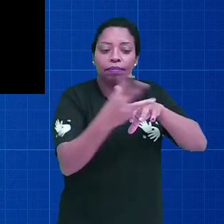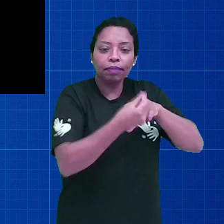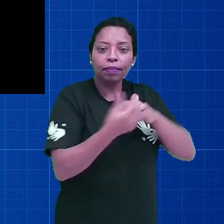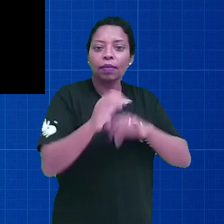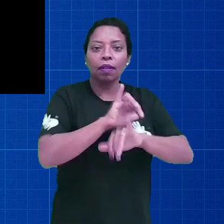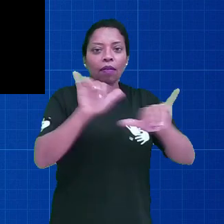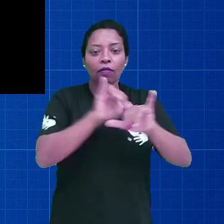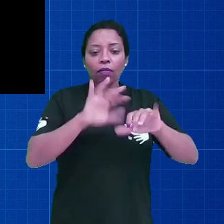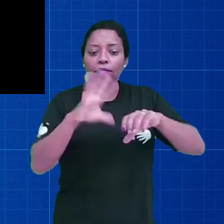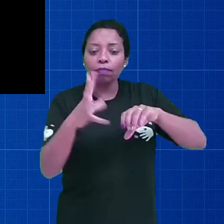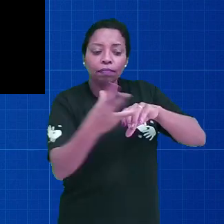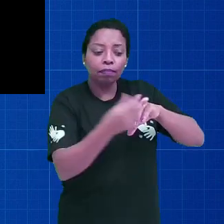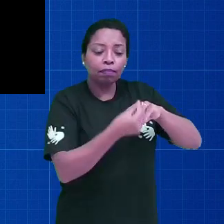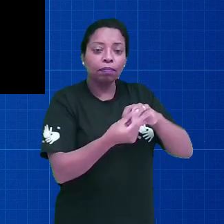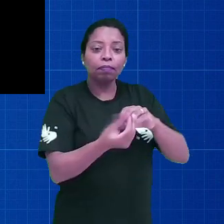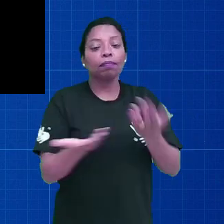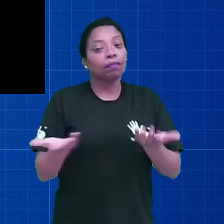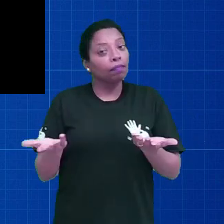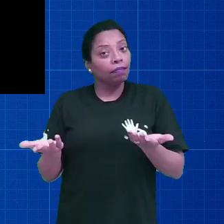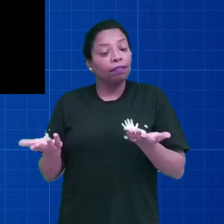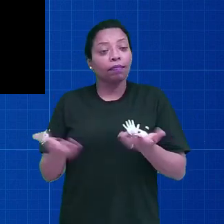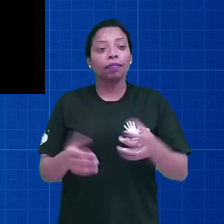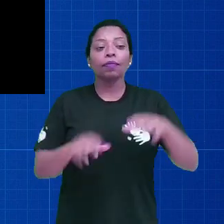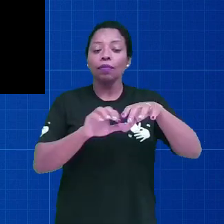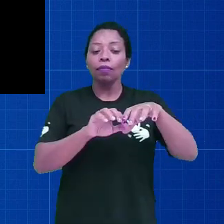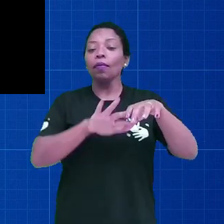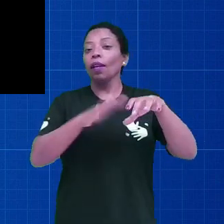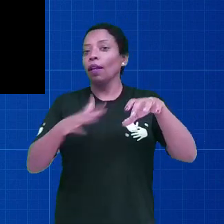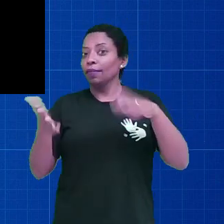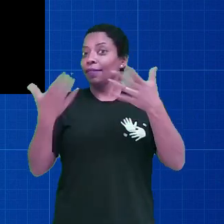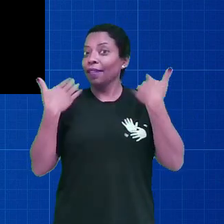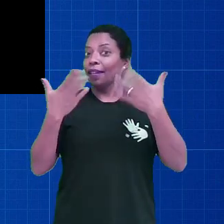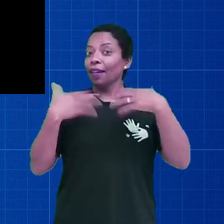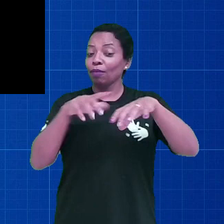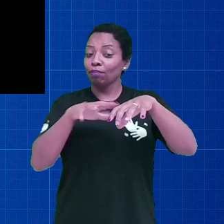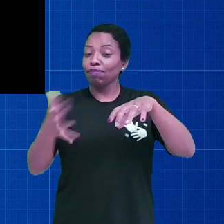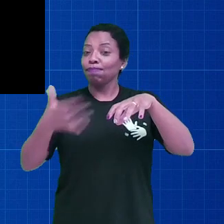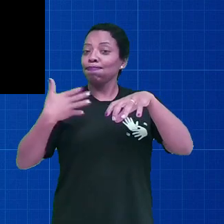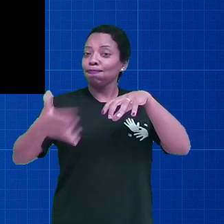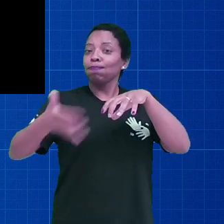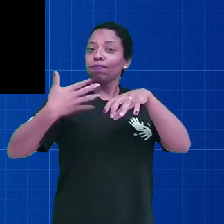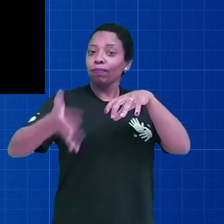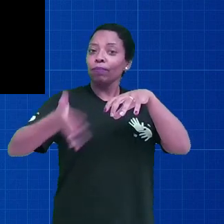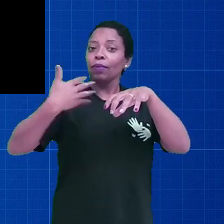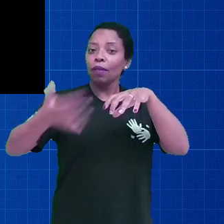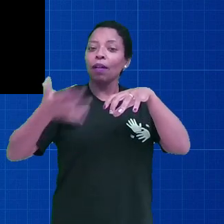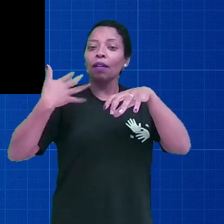Essas ilhas de calor, elas já são, né, bastante trabalhadas aí, né,